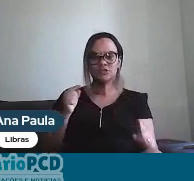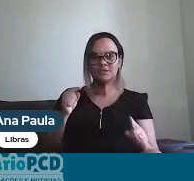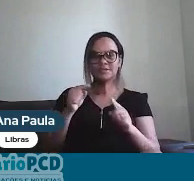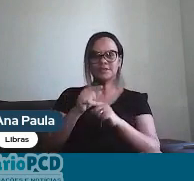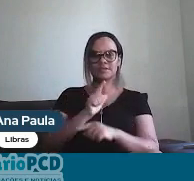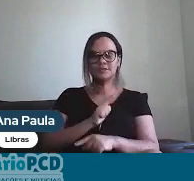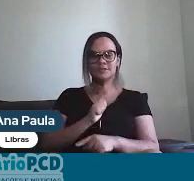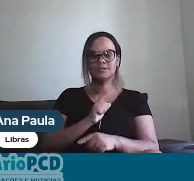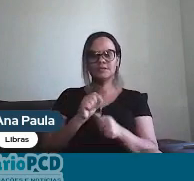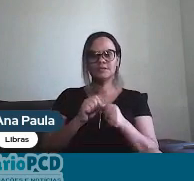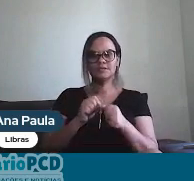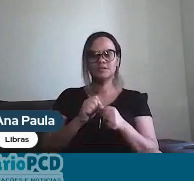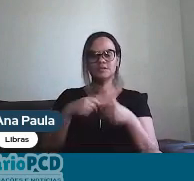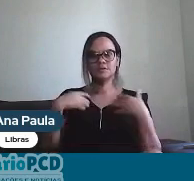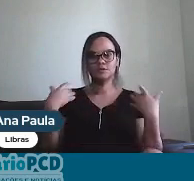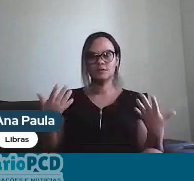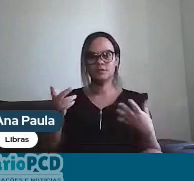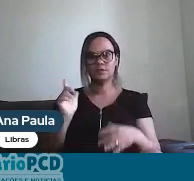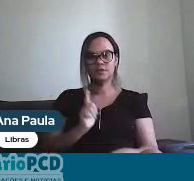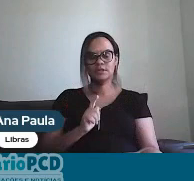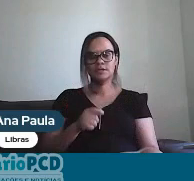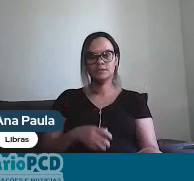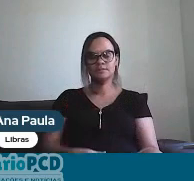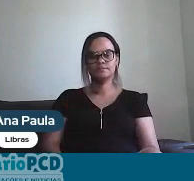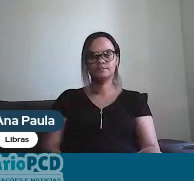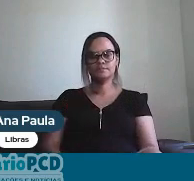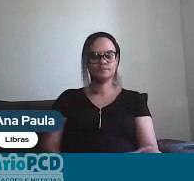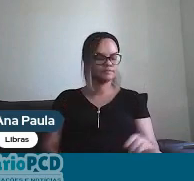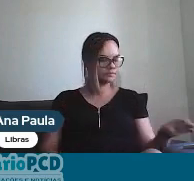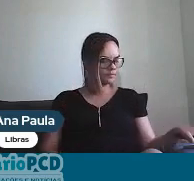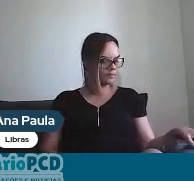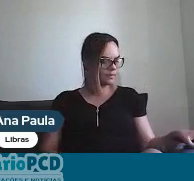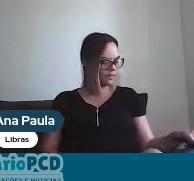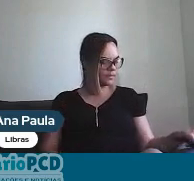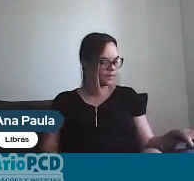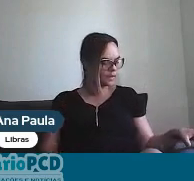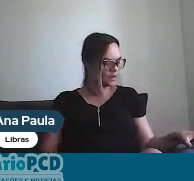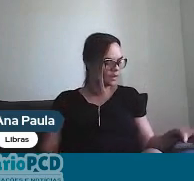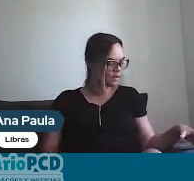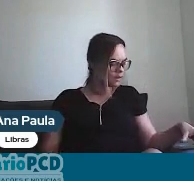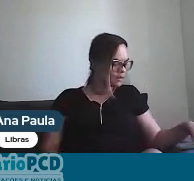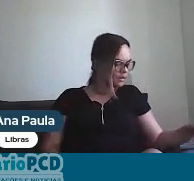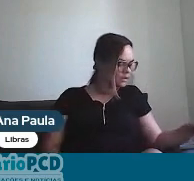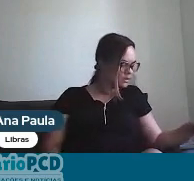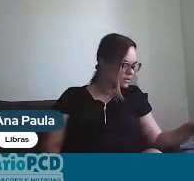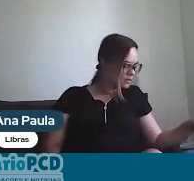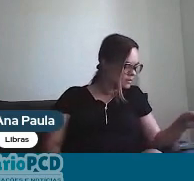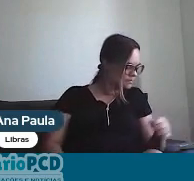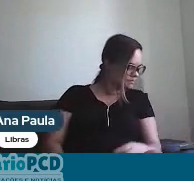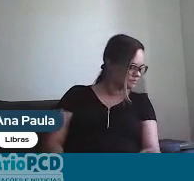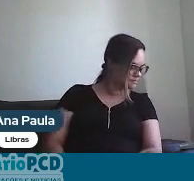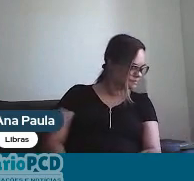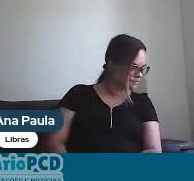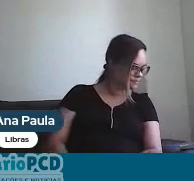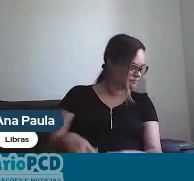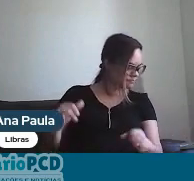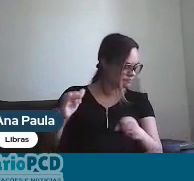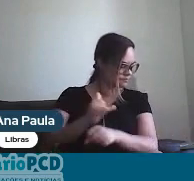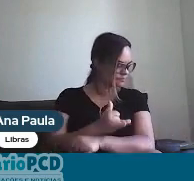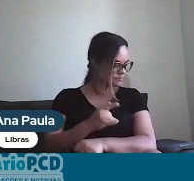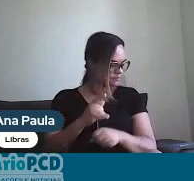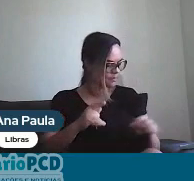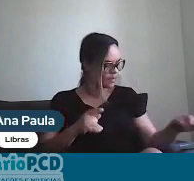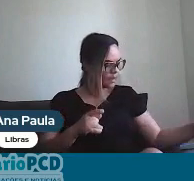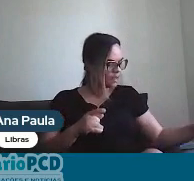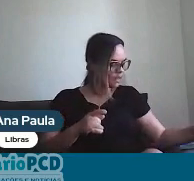buscassem fazer pelo que já está pré-determinado ali pelo GT de Trabalho Federal, porque já tem um instrumento do IFBRM